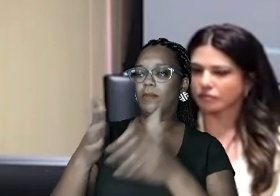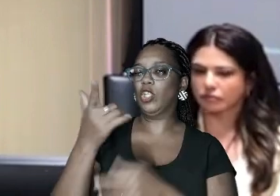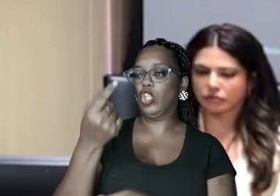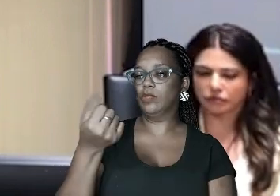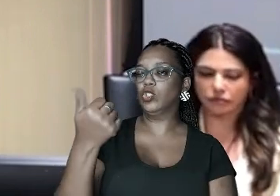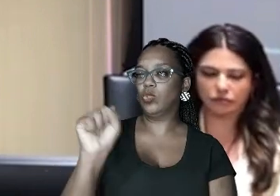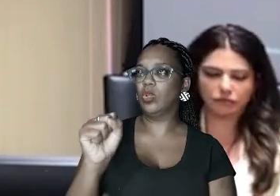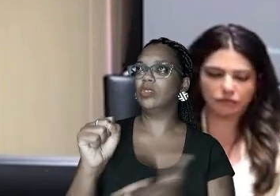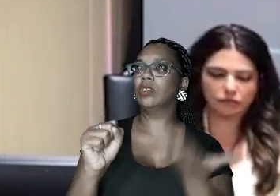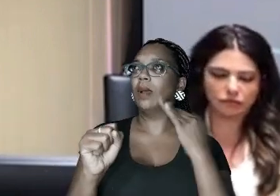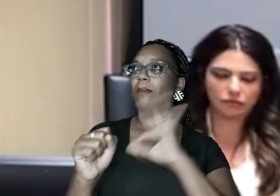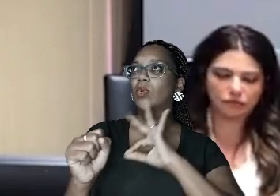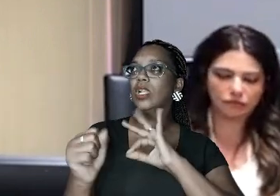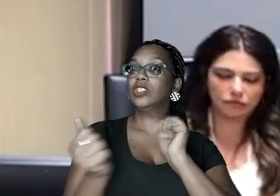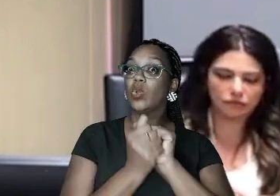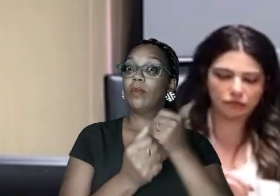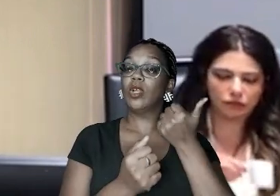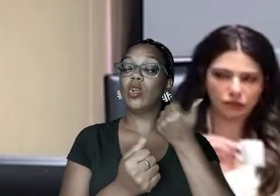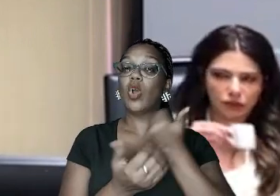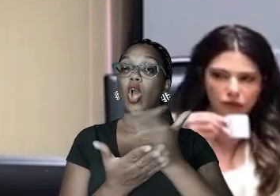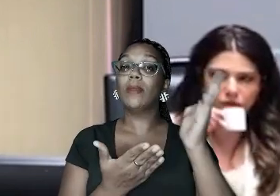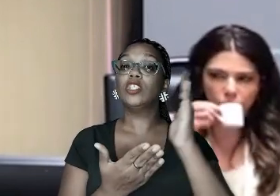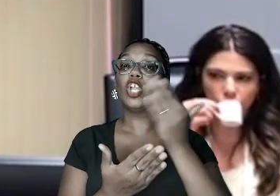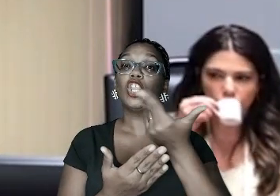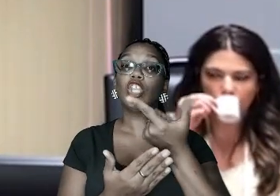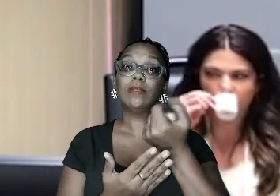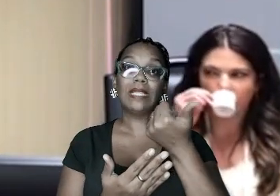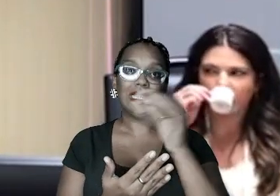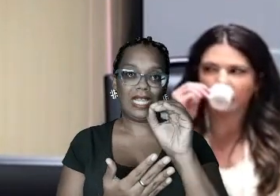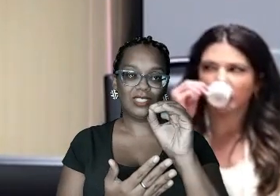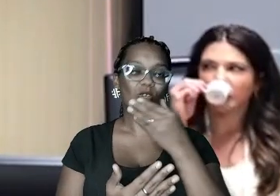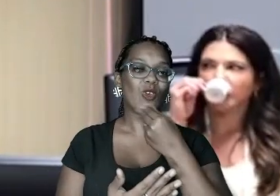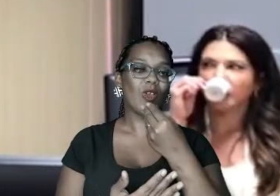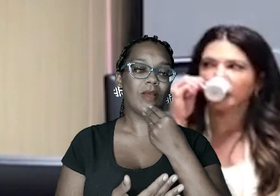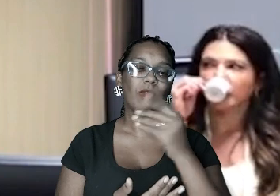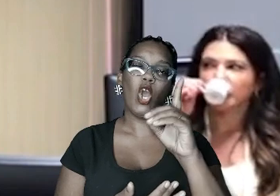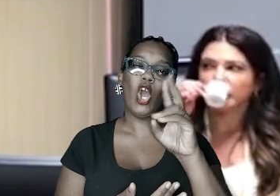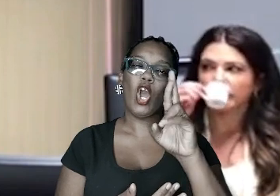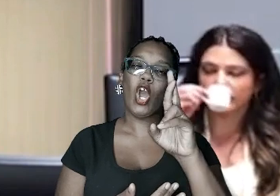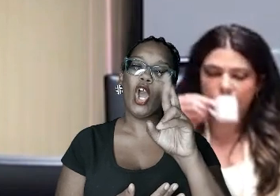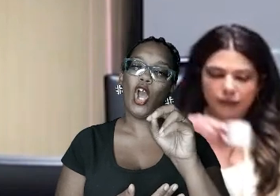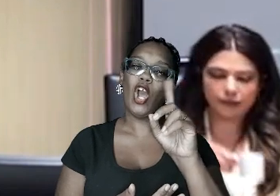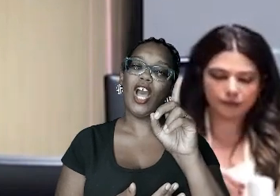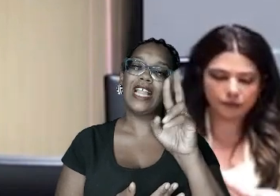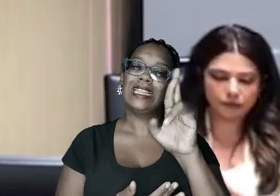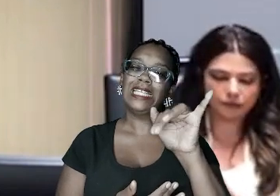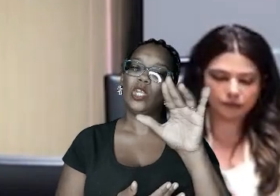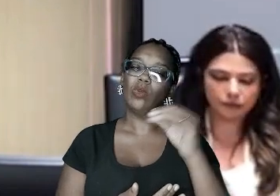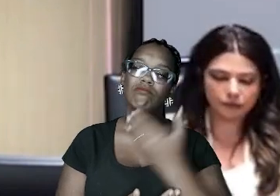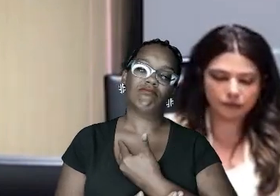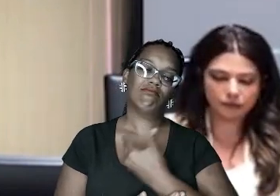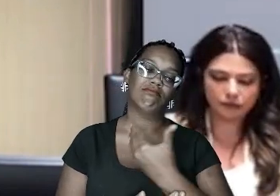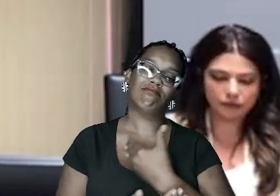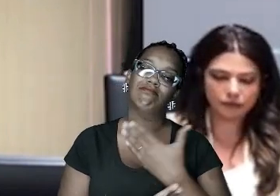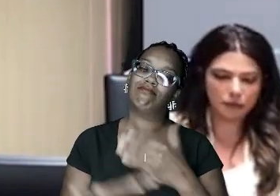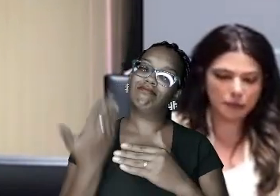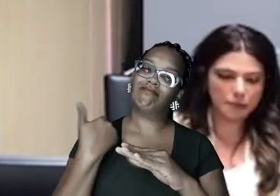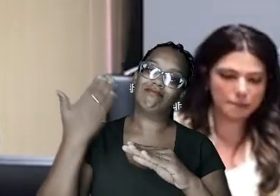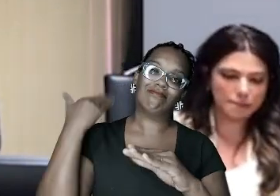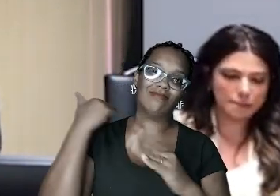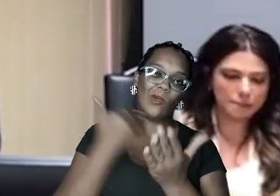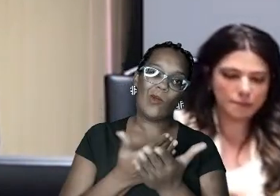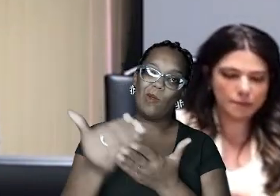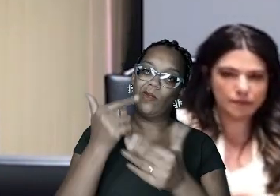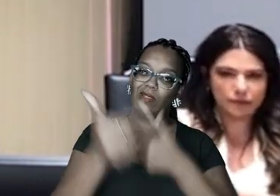desde 2008 e com a polícia desde 2010 O Rodrigo degrante é um amigo querido e colega que tá nisso desde o início